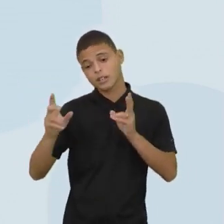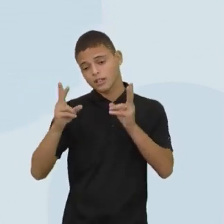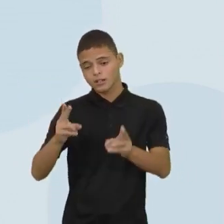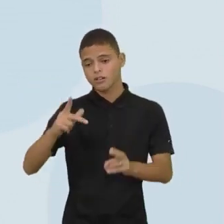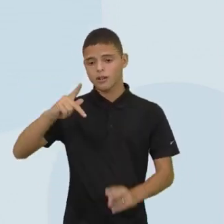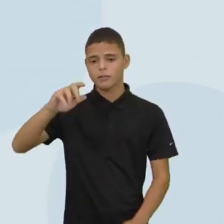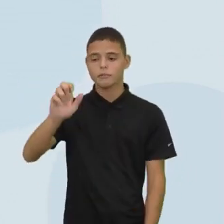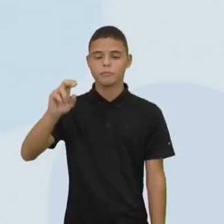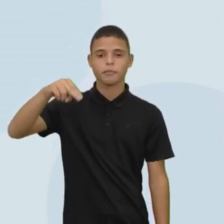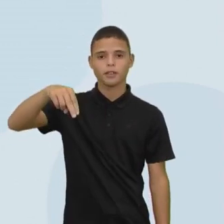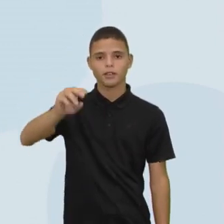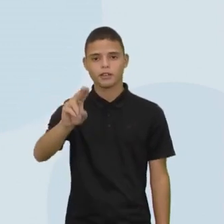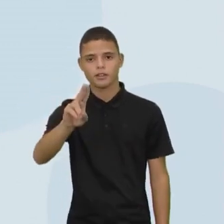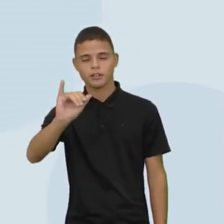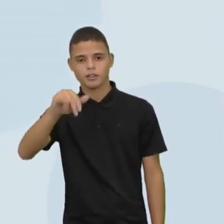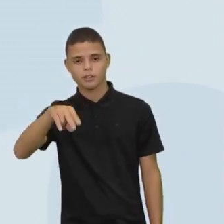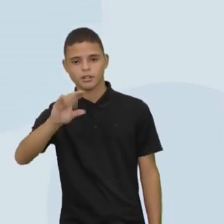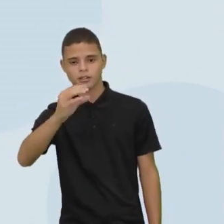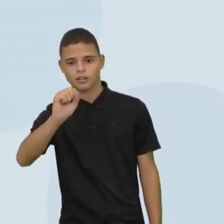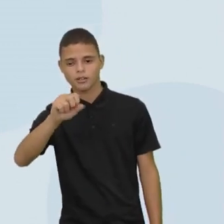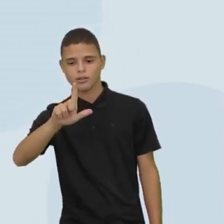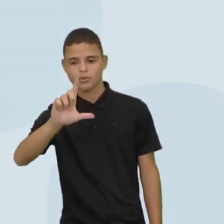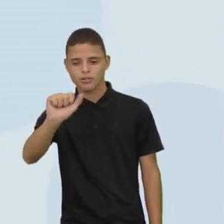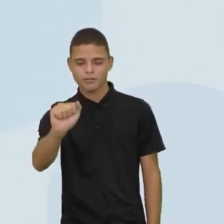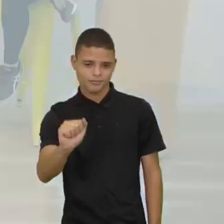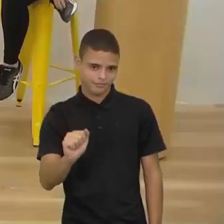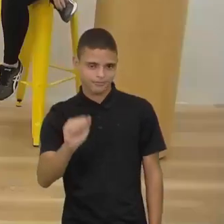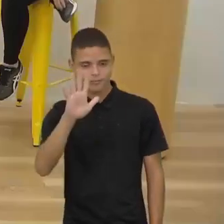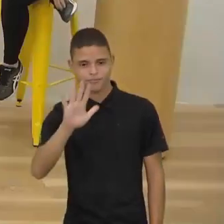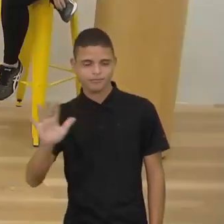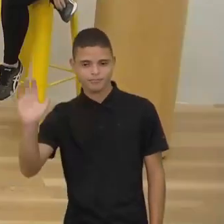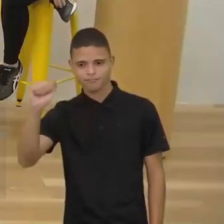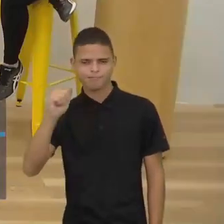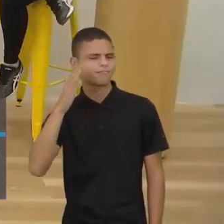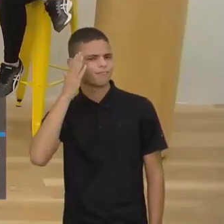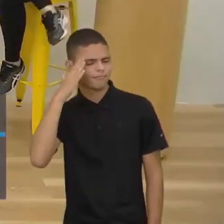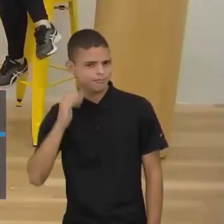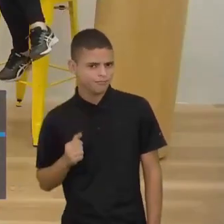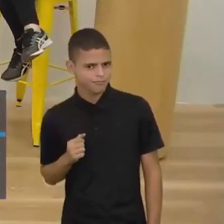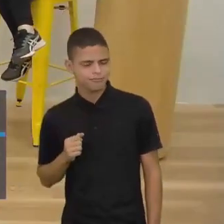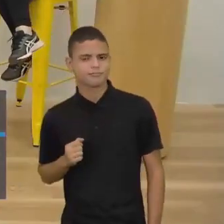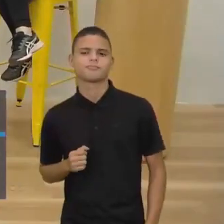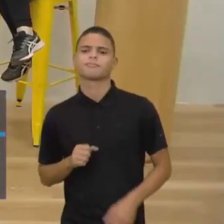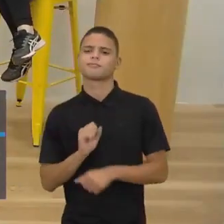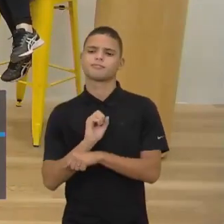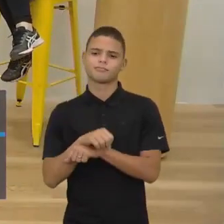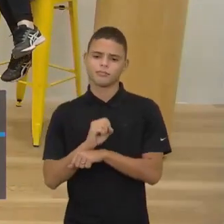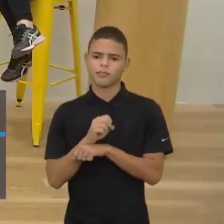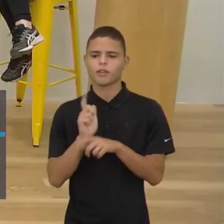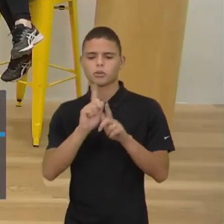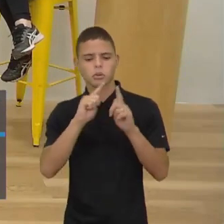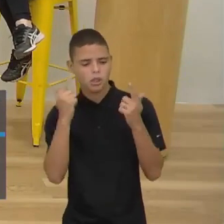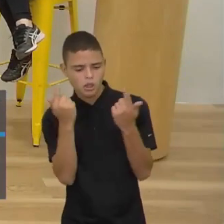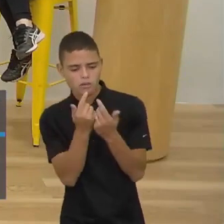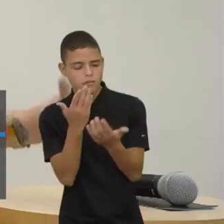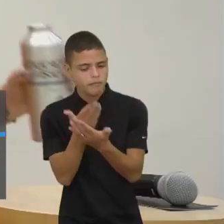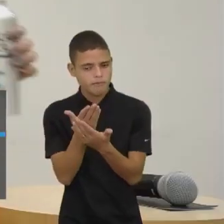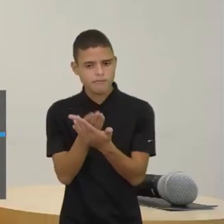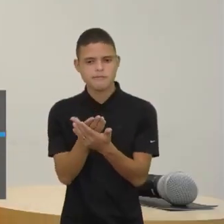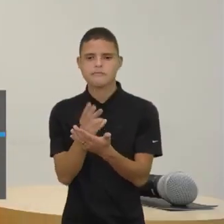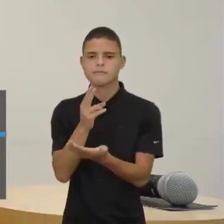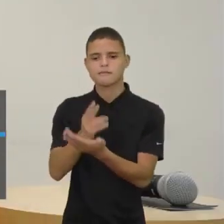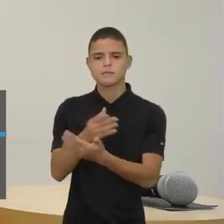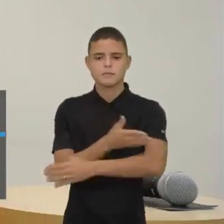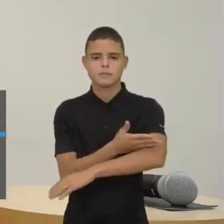península asiática. Sabia disso, Ju? A península asiática, é. Então, nas aulas de geografia falavam muito disso, né? Península. Por isso que você está aqui,